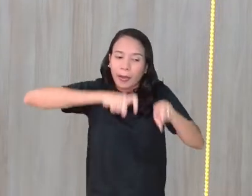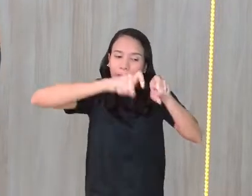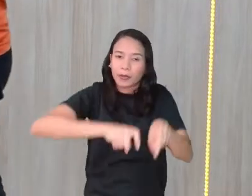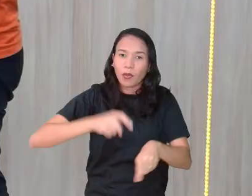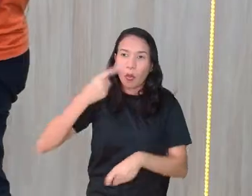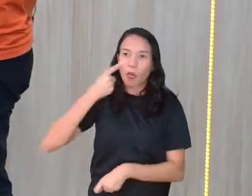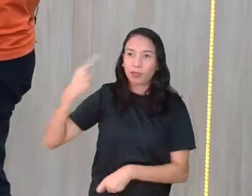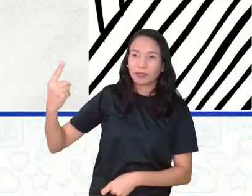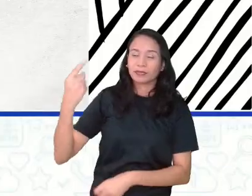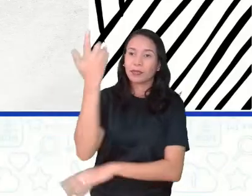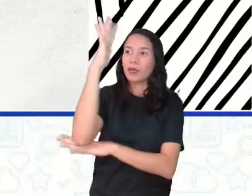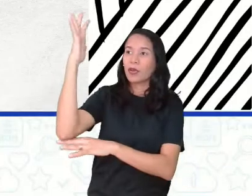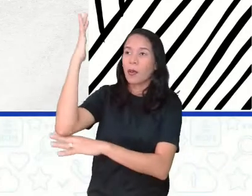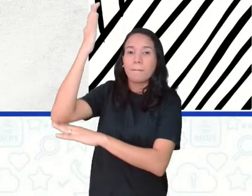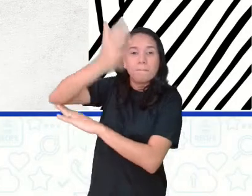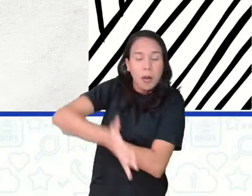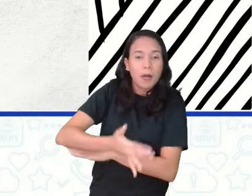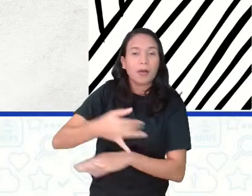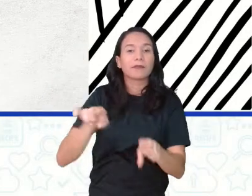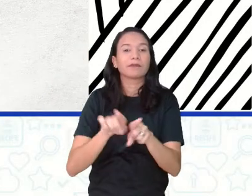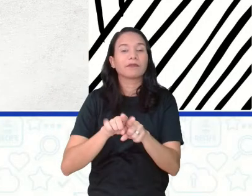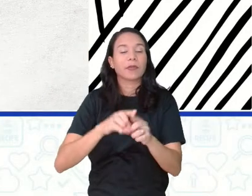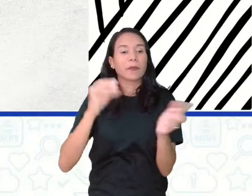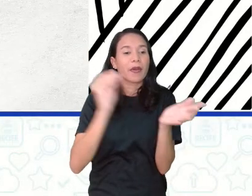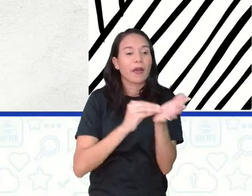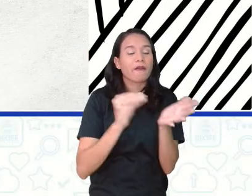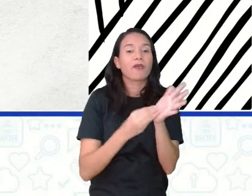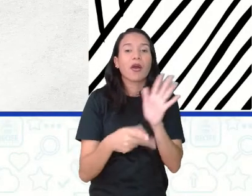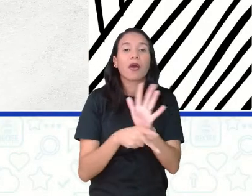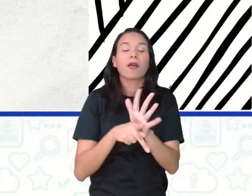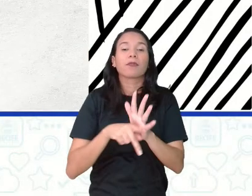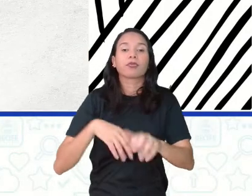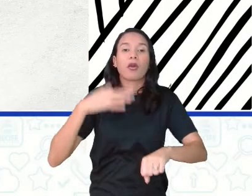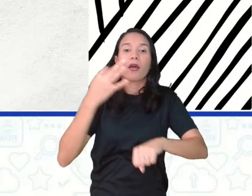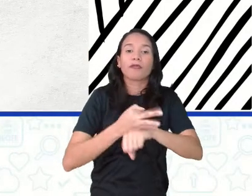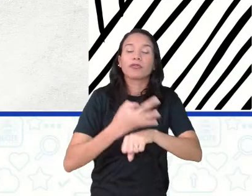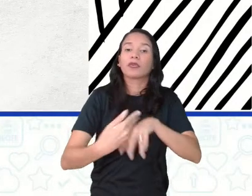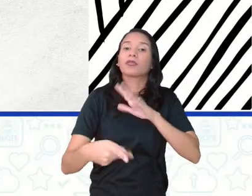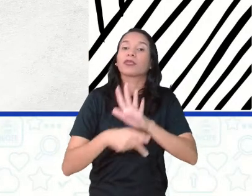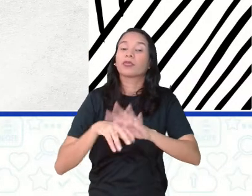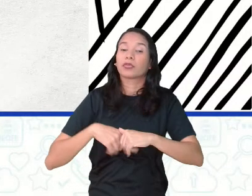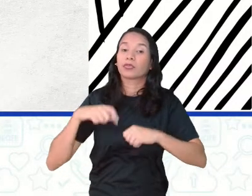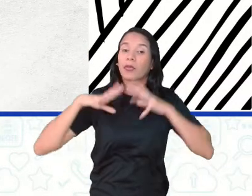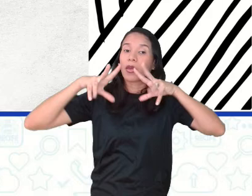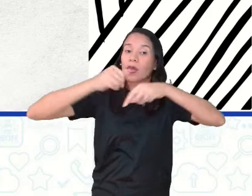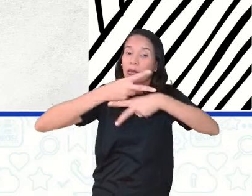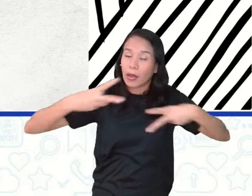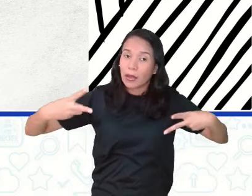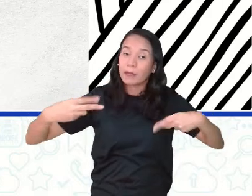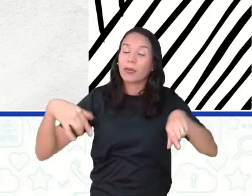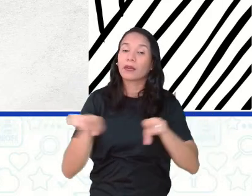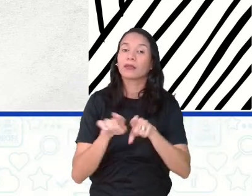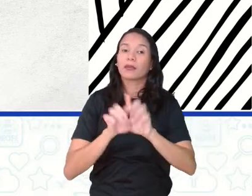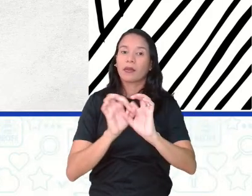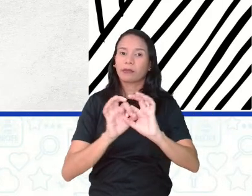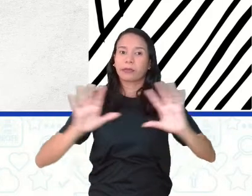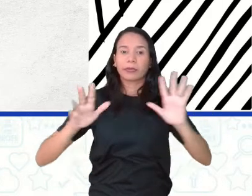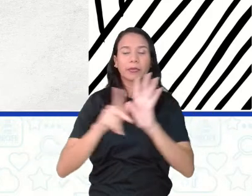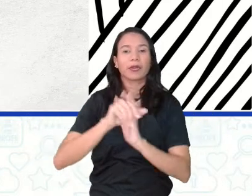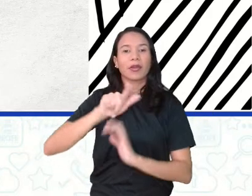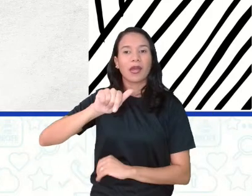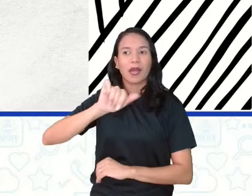tem o desmatamento, a gente tem a extinção de fauna, as queimadas, liberação de gases de estufa e